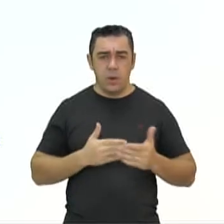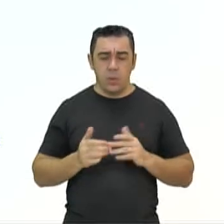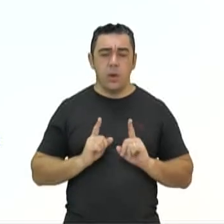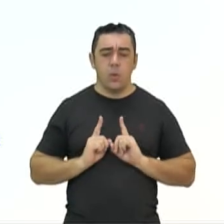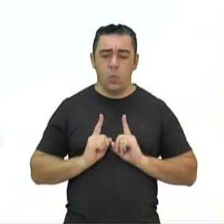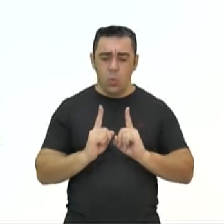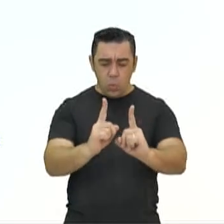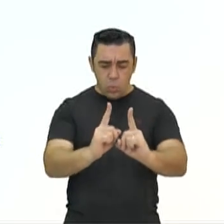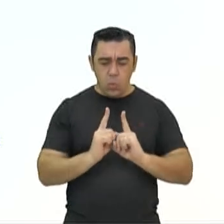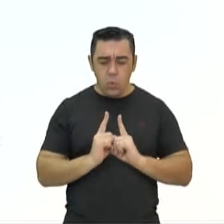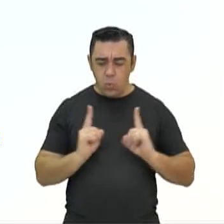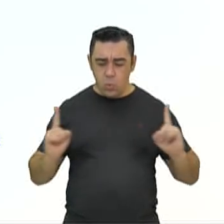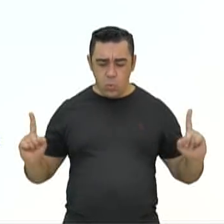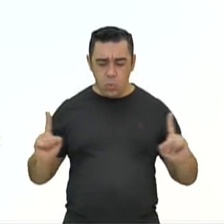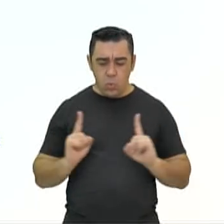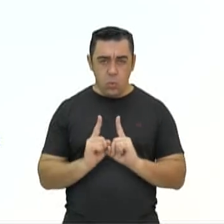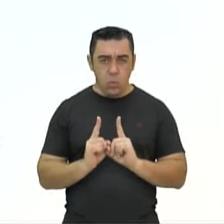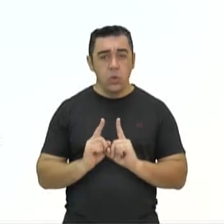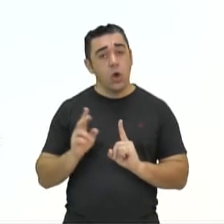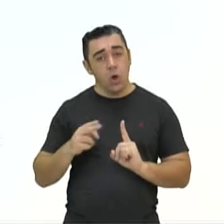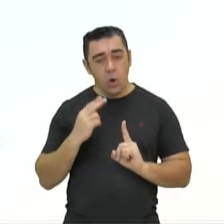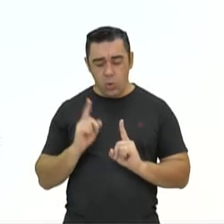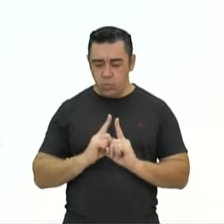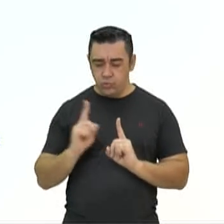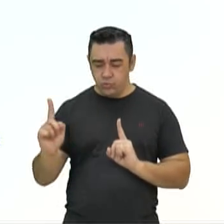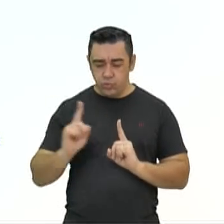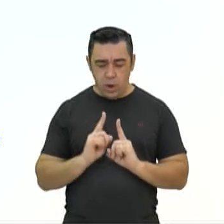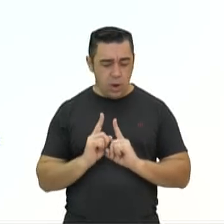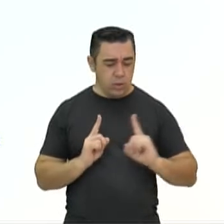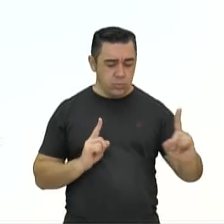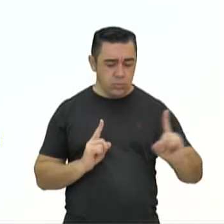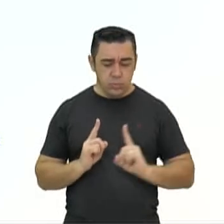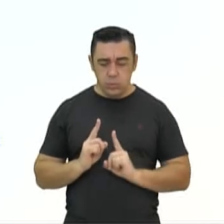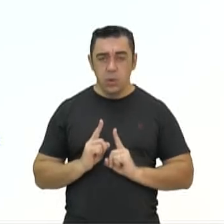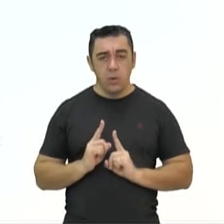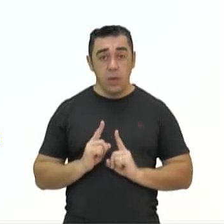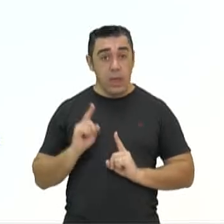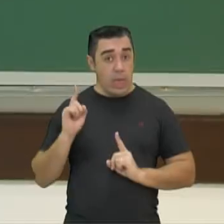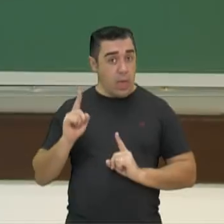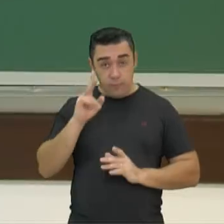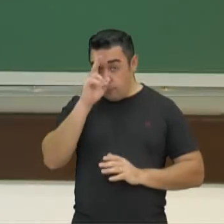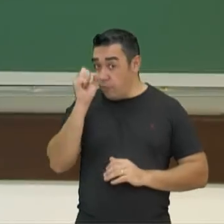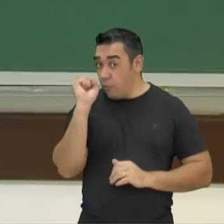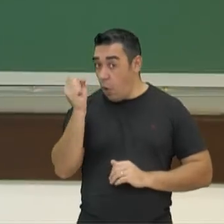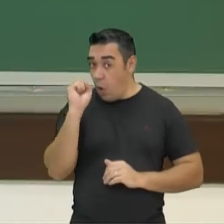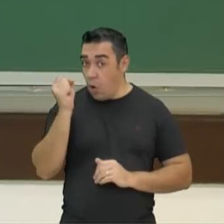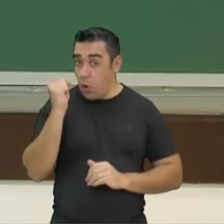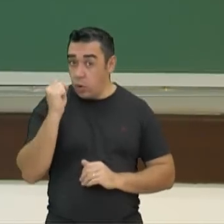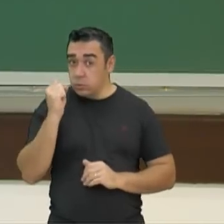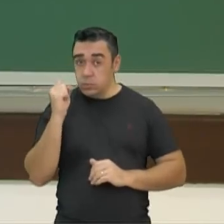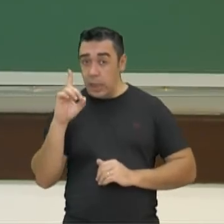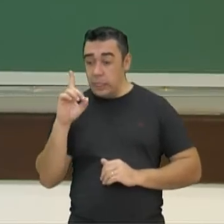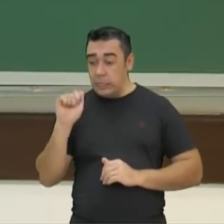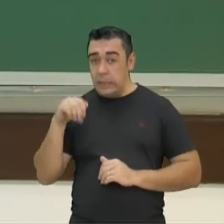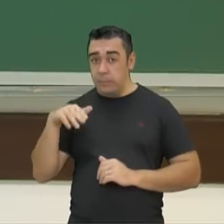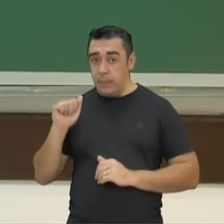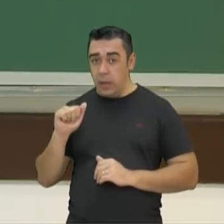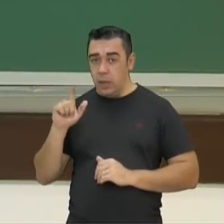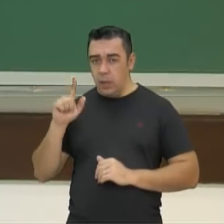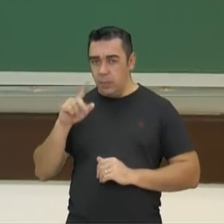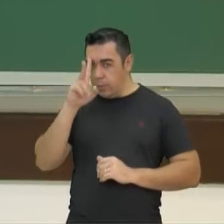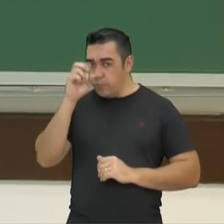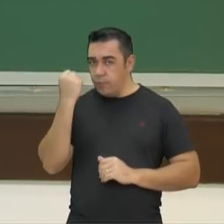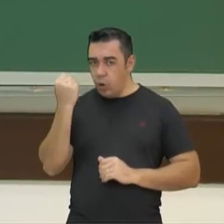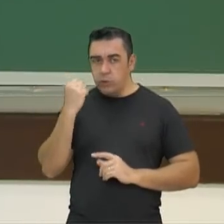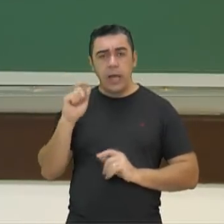estiver posicionada. Eu gosto muito da dama porque ela é a peça mais poderosa do jogo. Apesar dela não ser o objetivo do jogo,